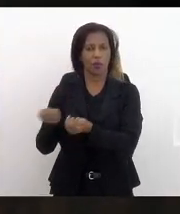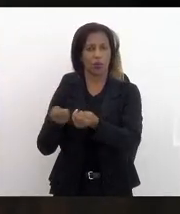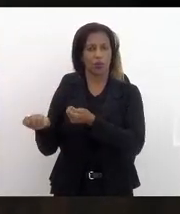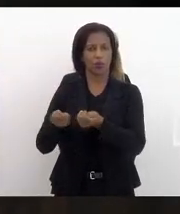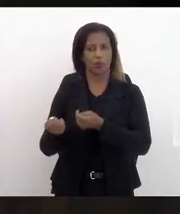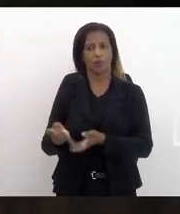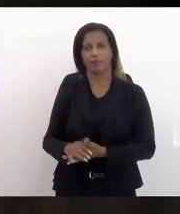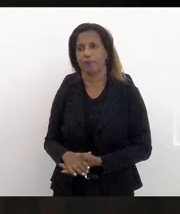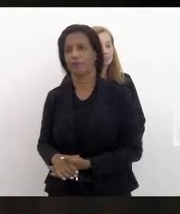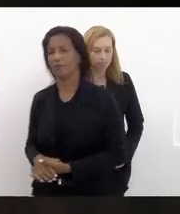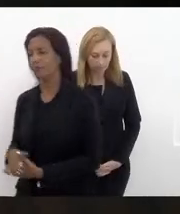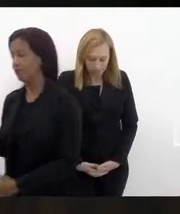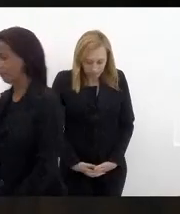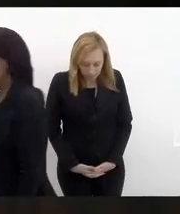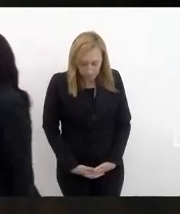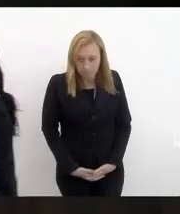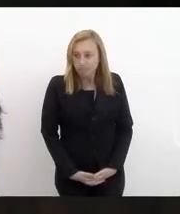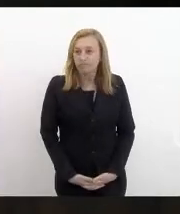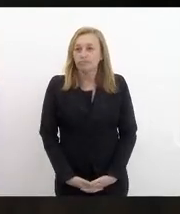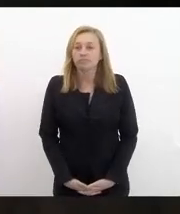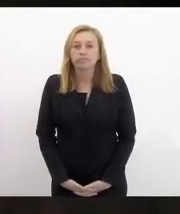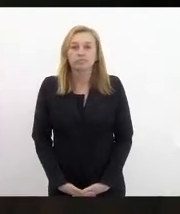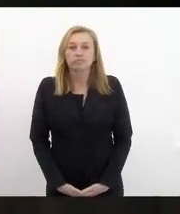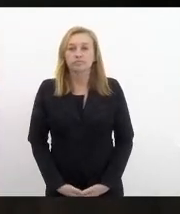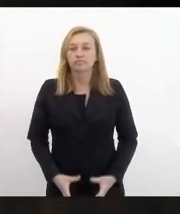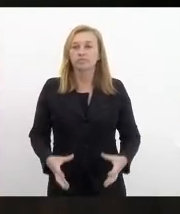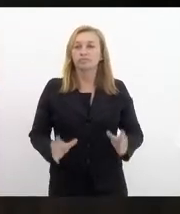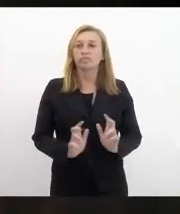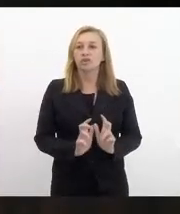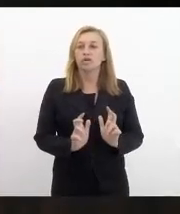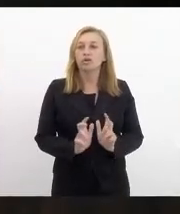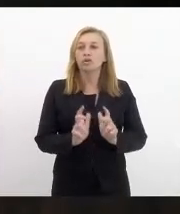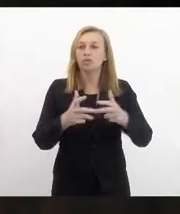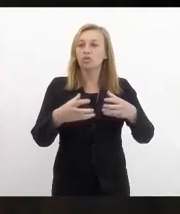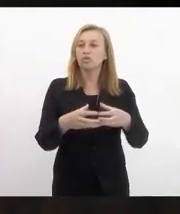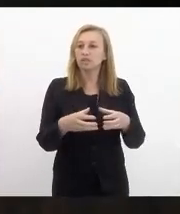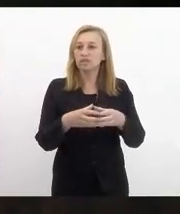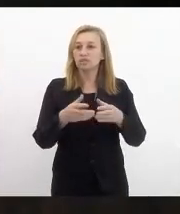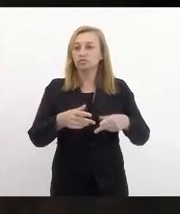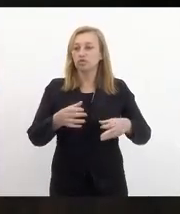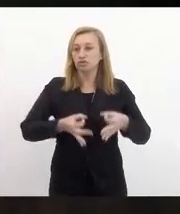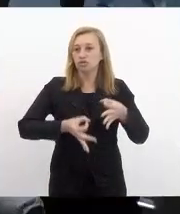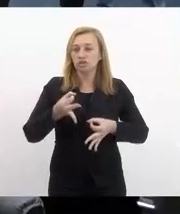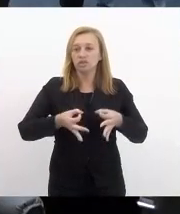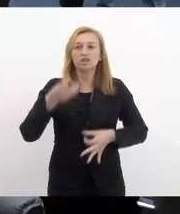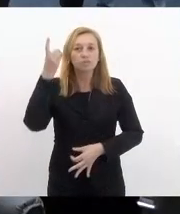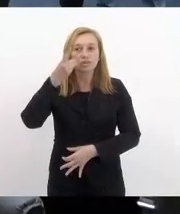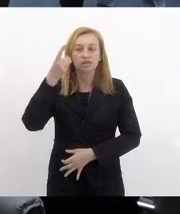Controle. Para emitir parecer pela Comissão de Constituição e Justiça, deputado Márcio Pacheco.